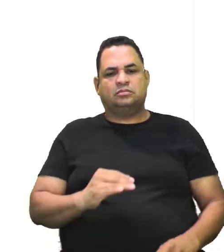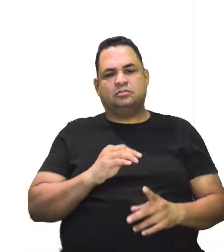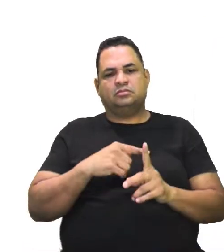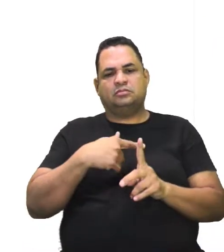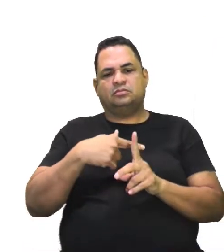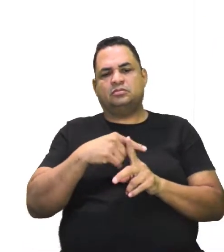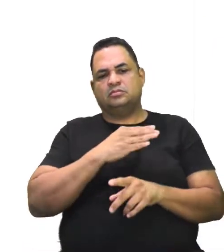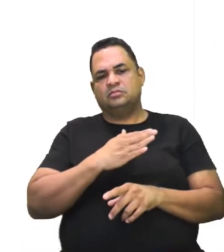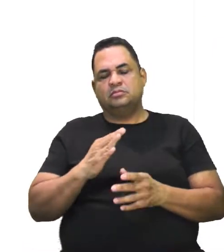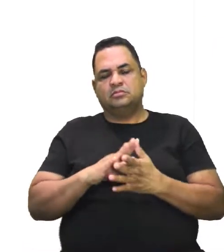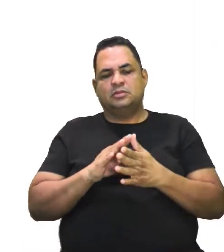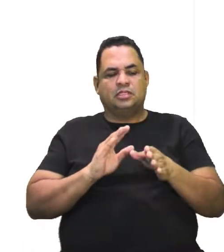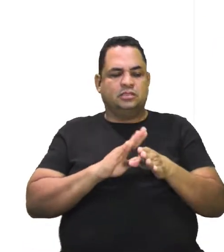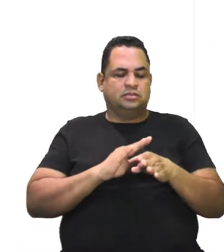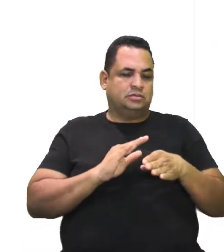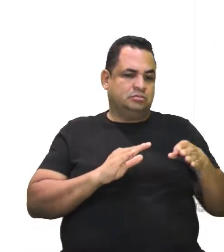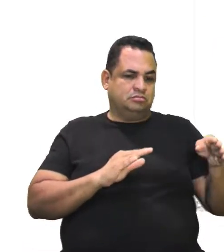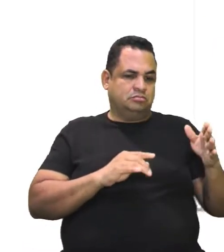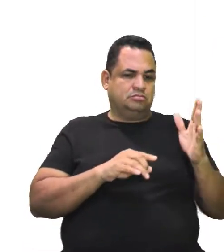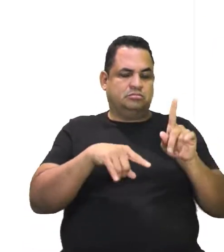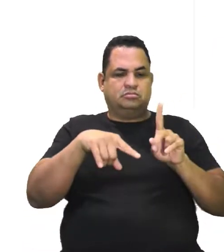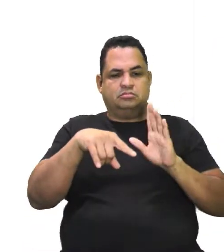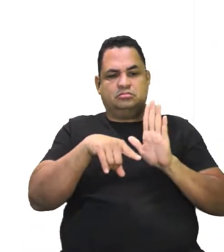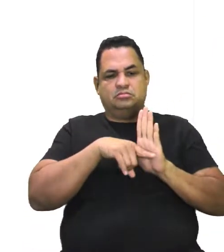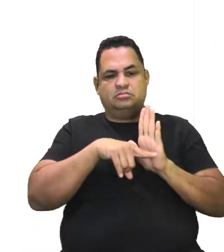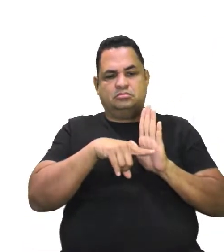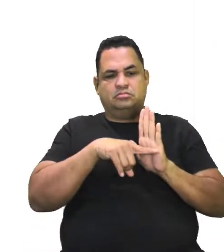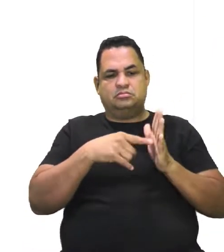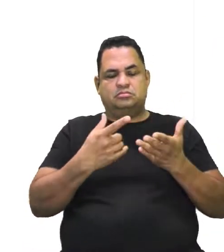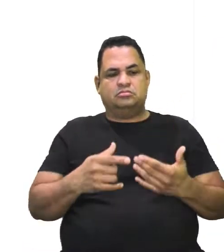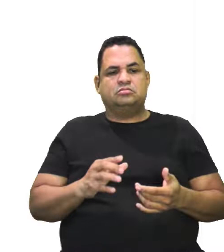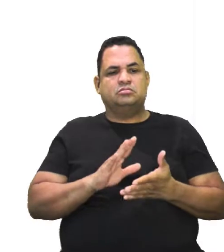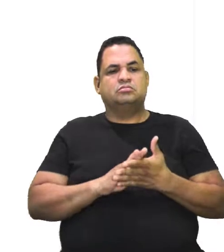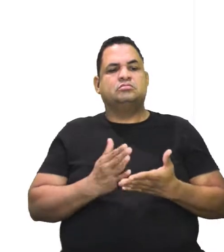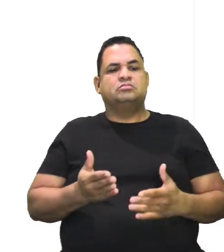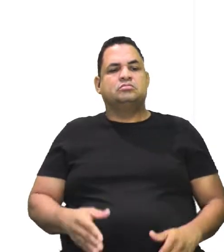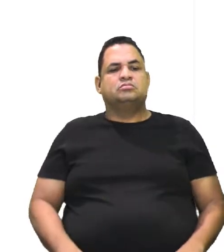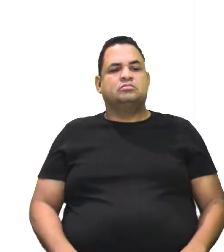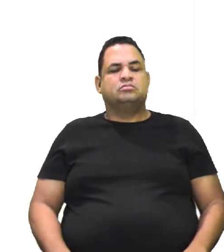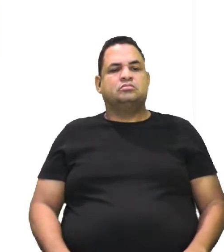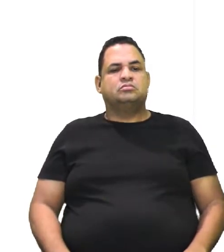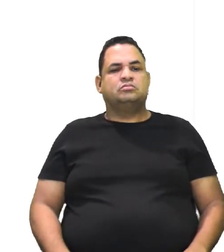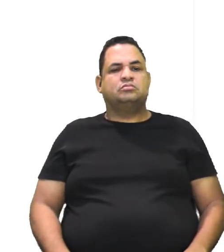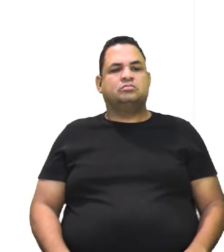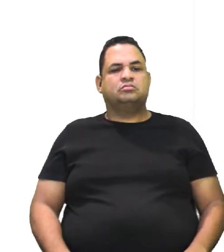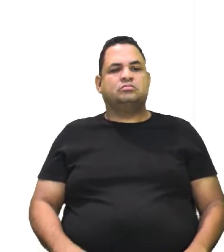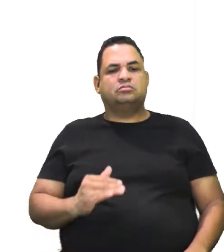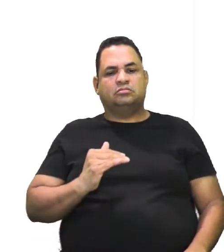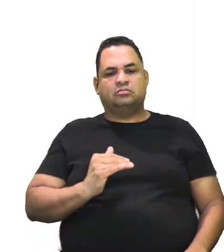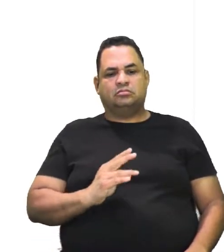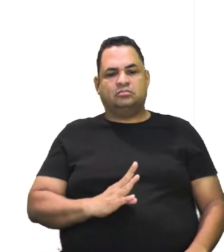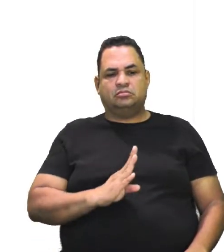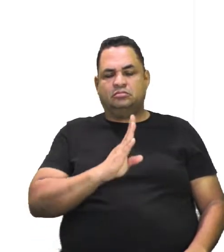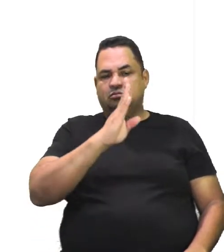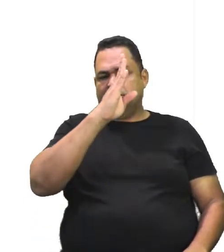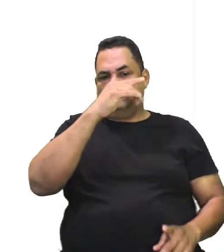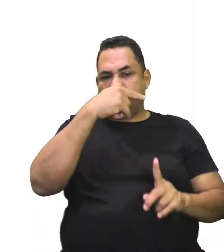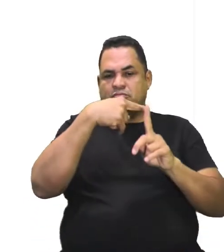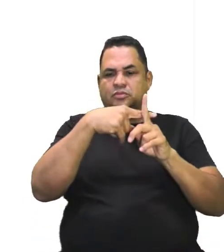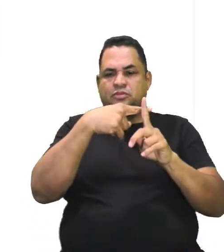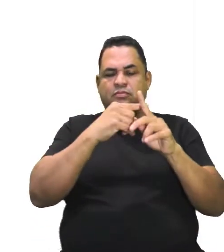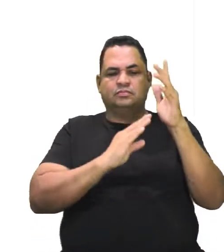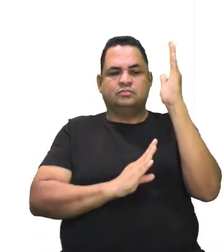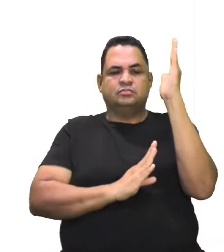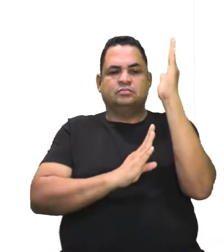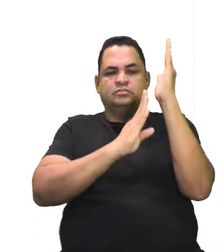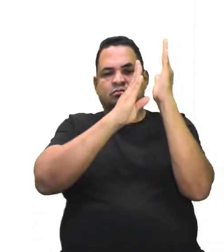direita positivo, para a esquerda negativo, né? E assim a gente vai. Ao mesmo tempo também, para cima, valores